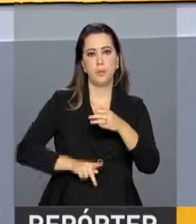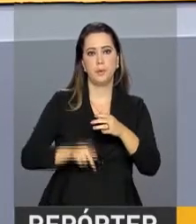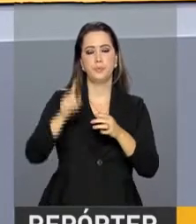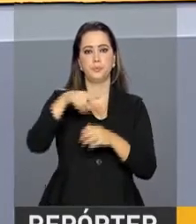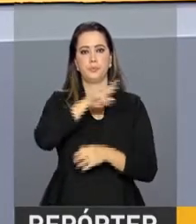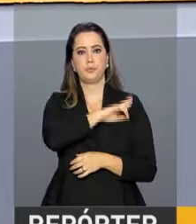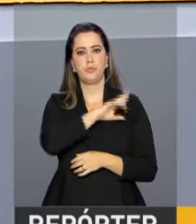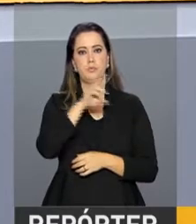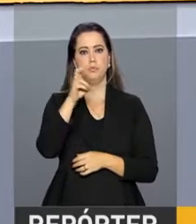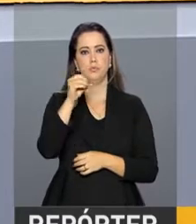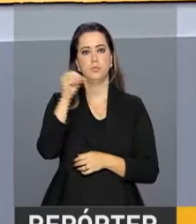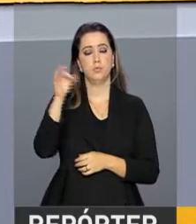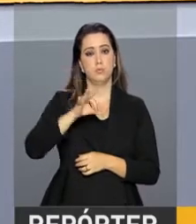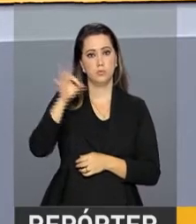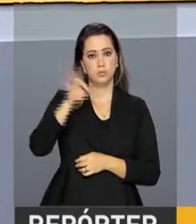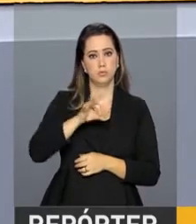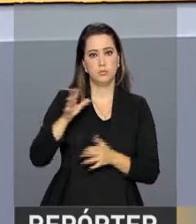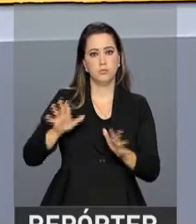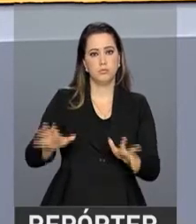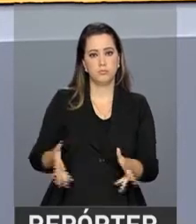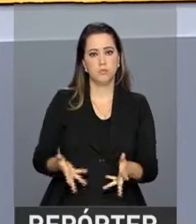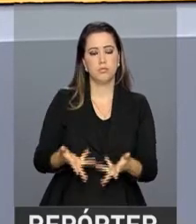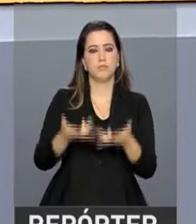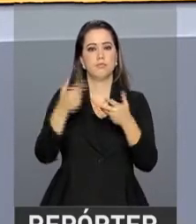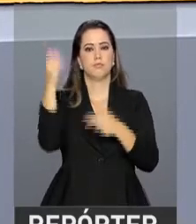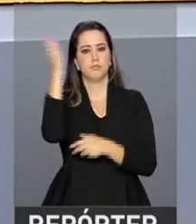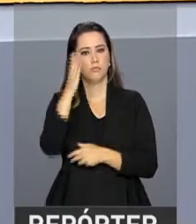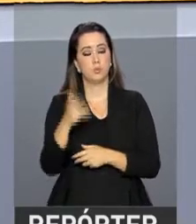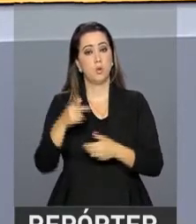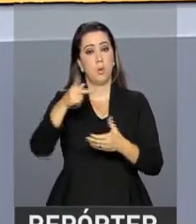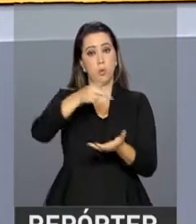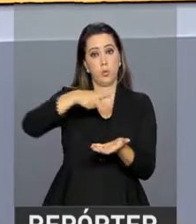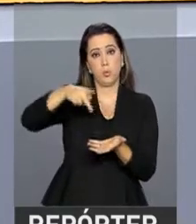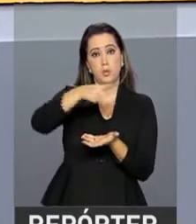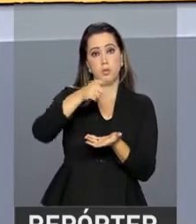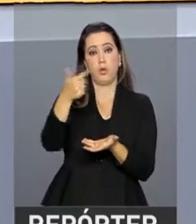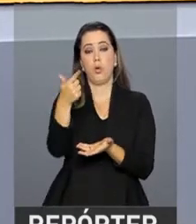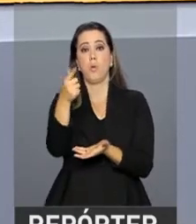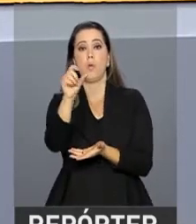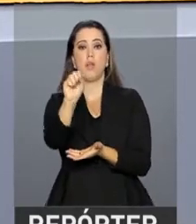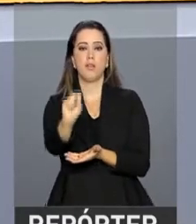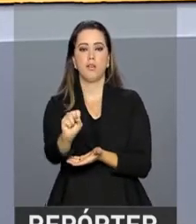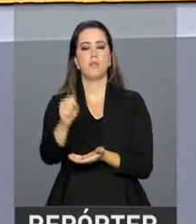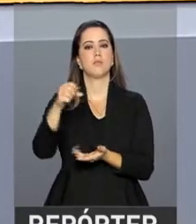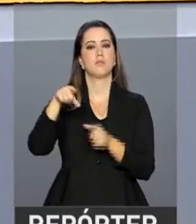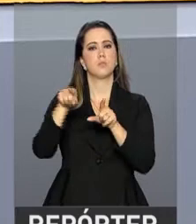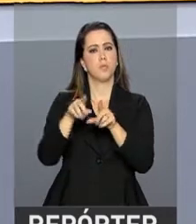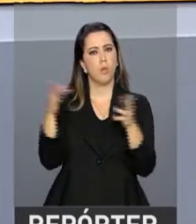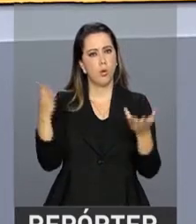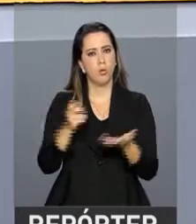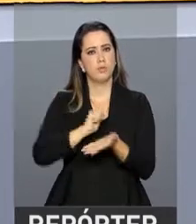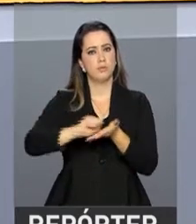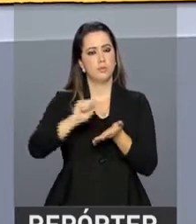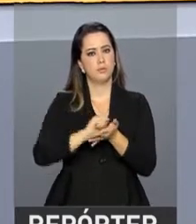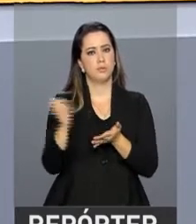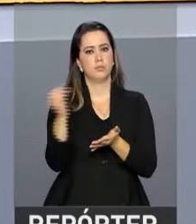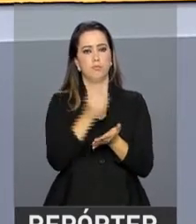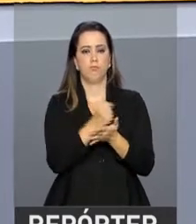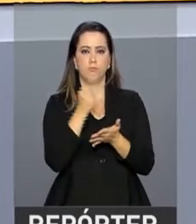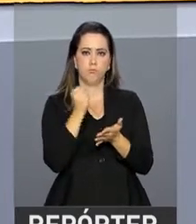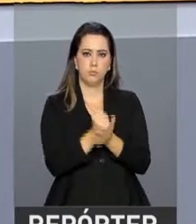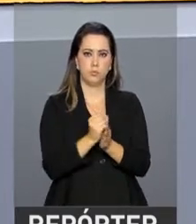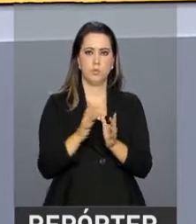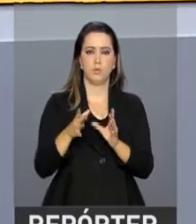responsável por mais de 50% da produção brasileira de petróleo e gás natural e hoje foram assinados novos contratos